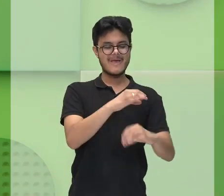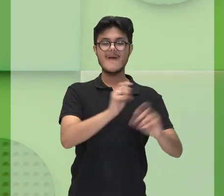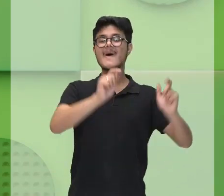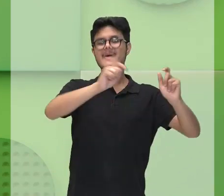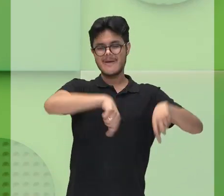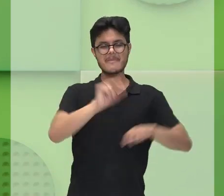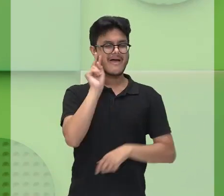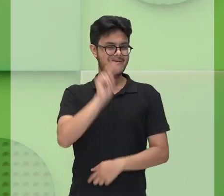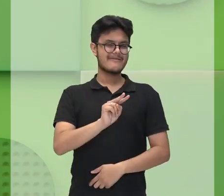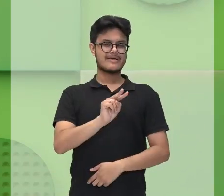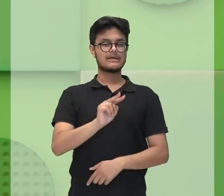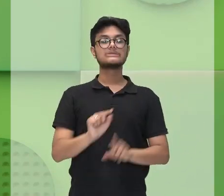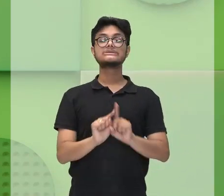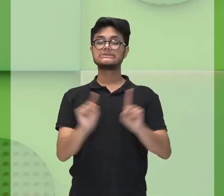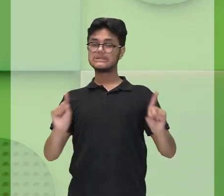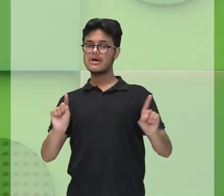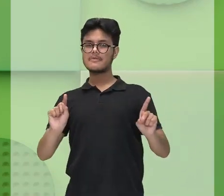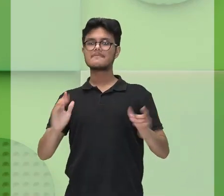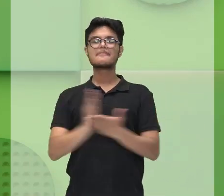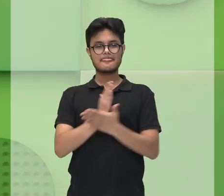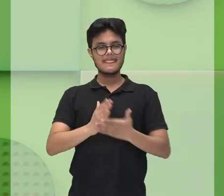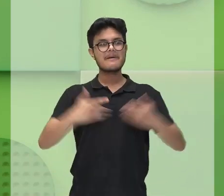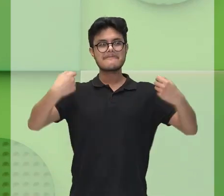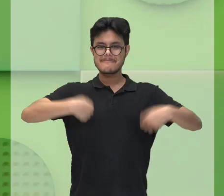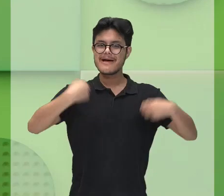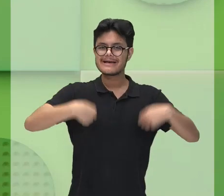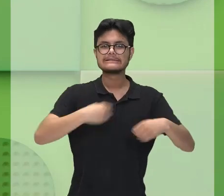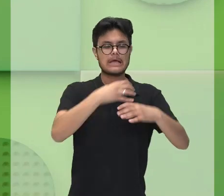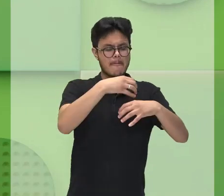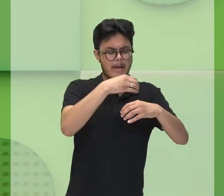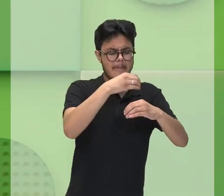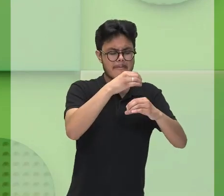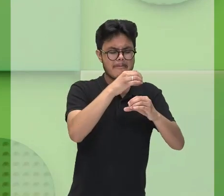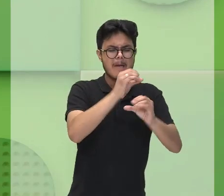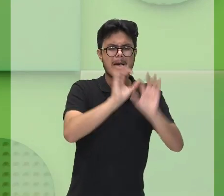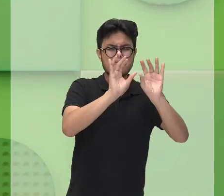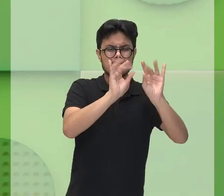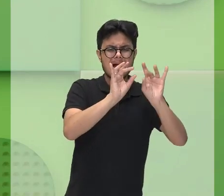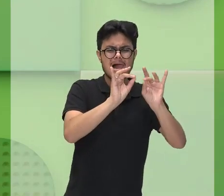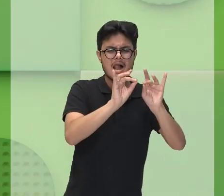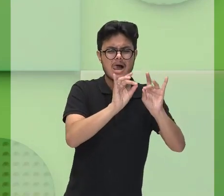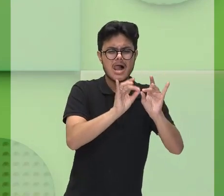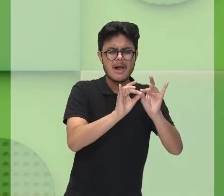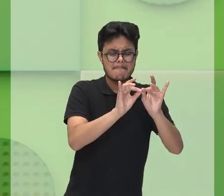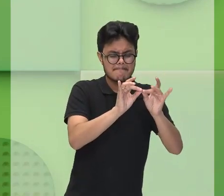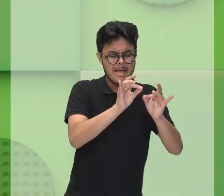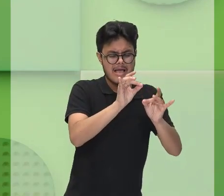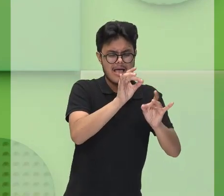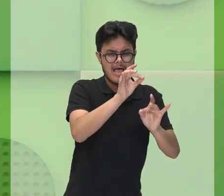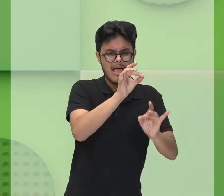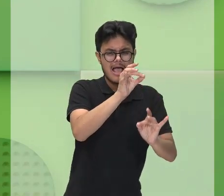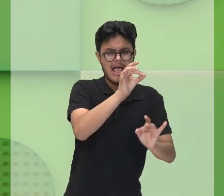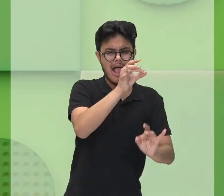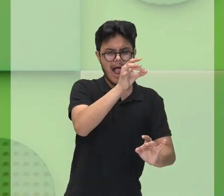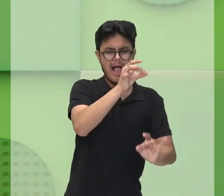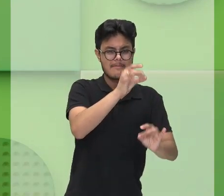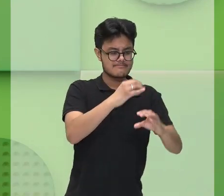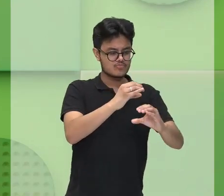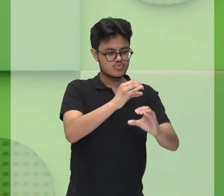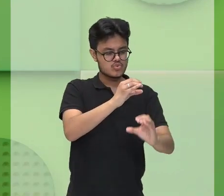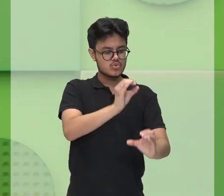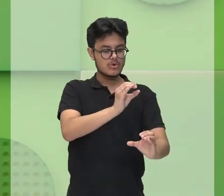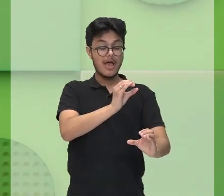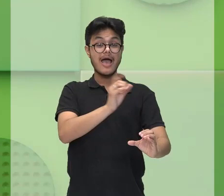com muitos aumentos, eles são aumentados ali a capacidade de visão em muitas vezes. E